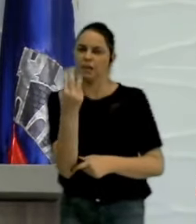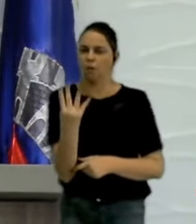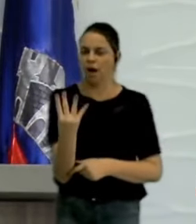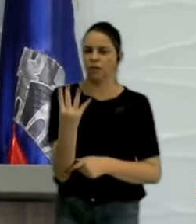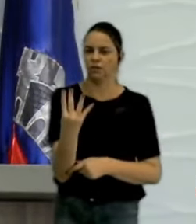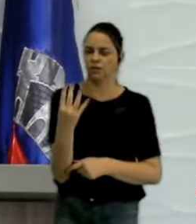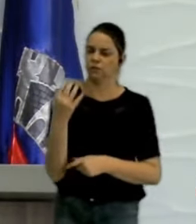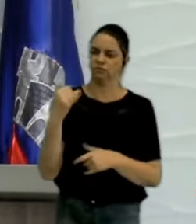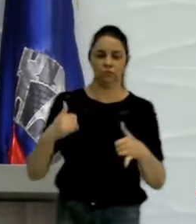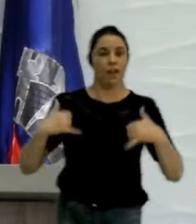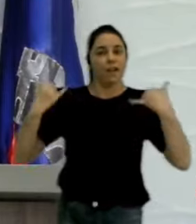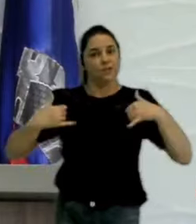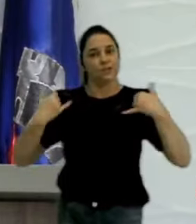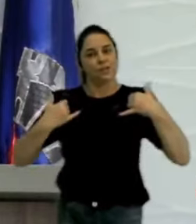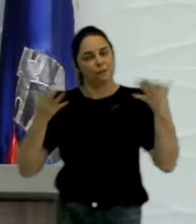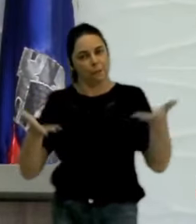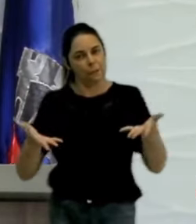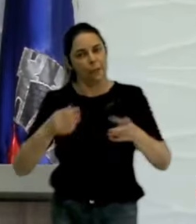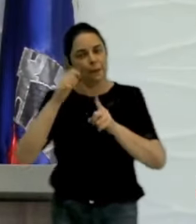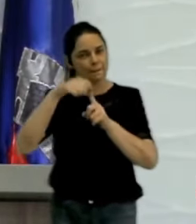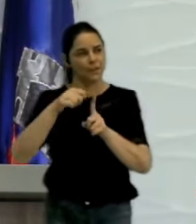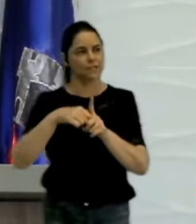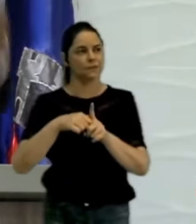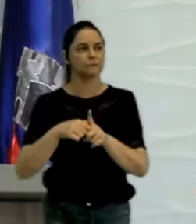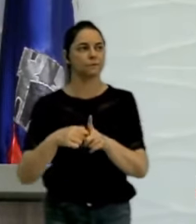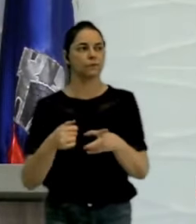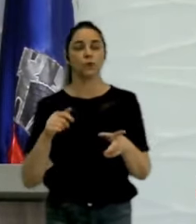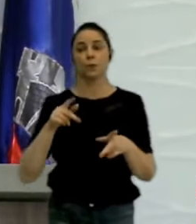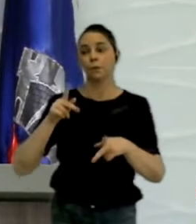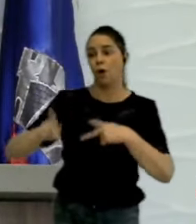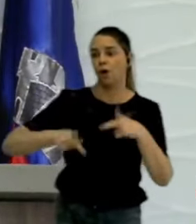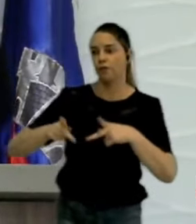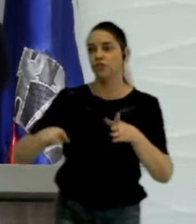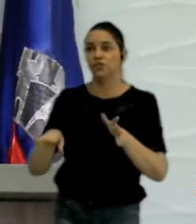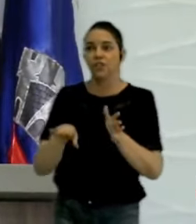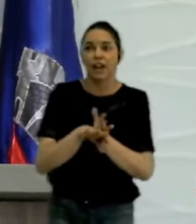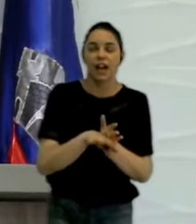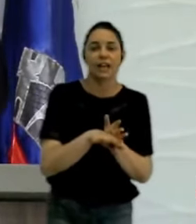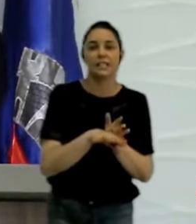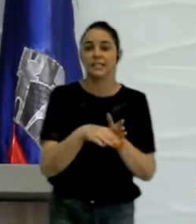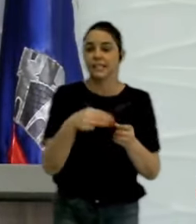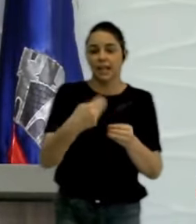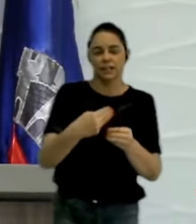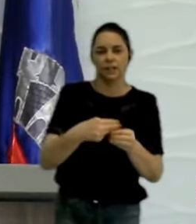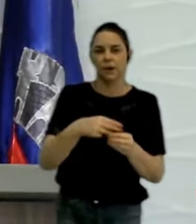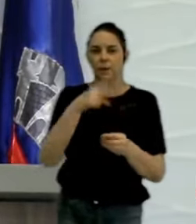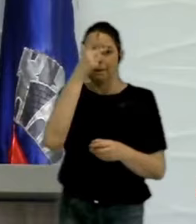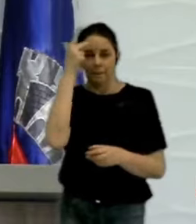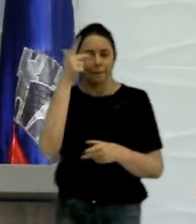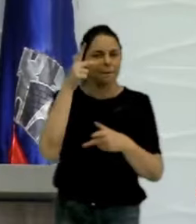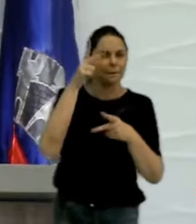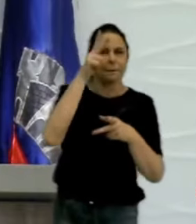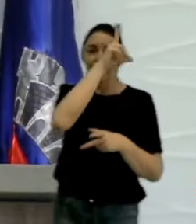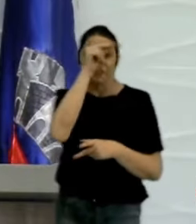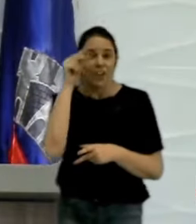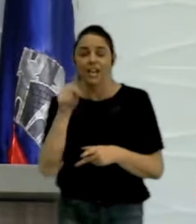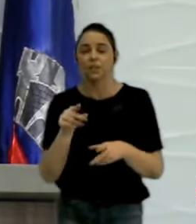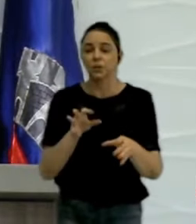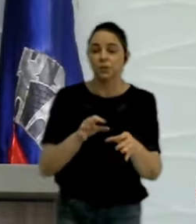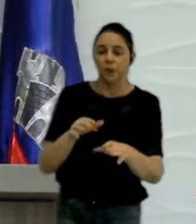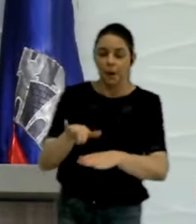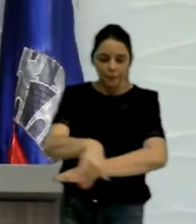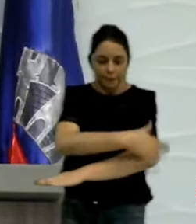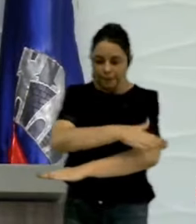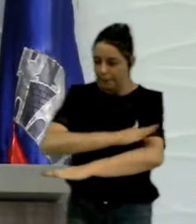164 anos esse mês, e está lá, o povo vai chegar na cidade, aquele abandono, o prefeito fez aquele asfalto, um asfalto